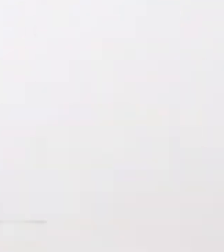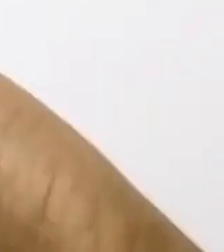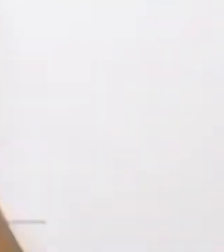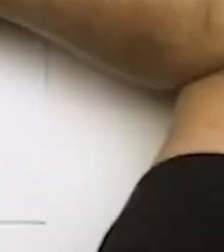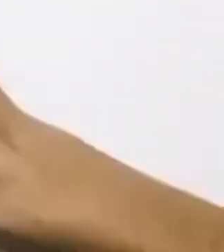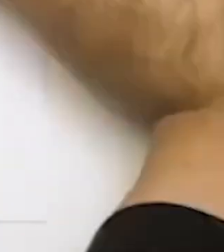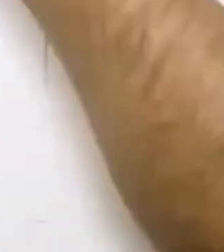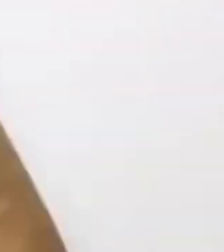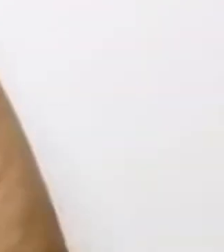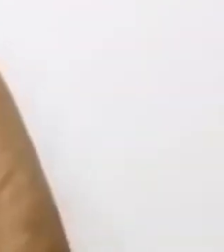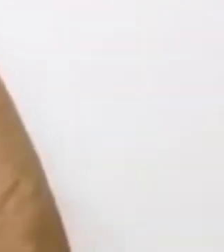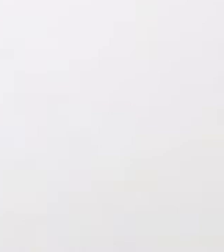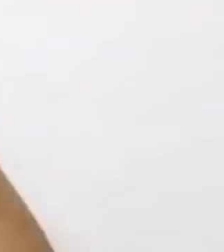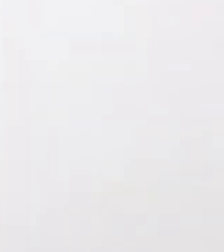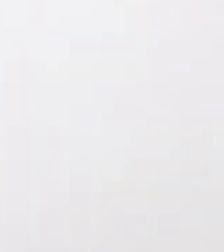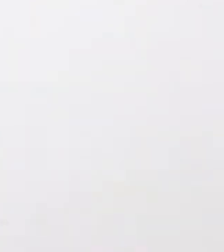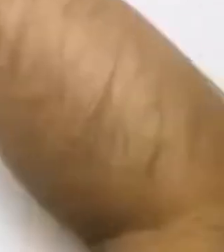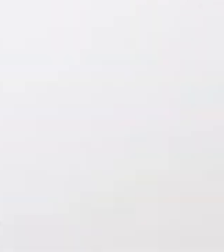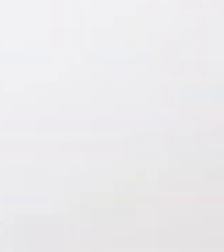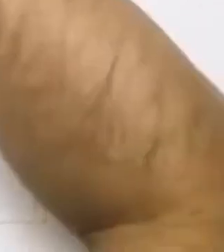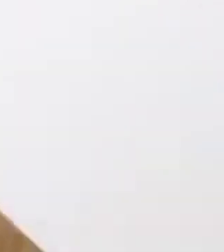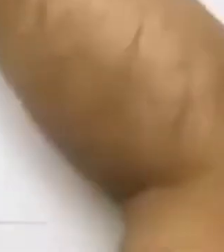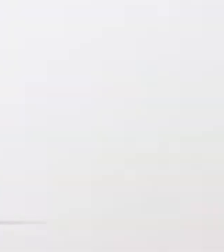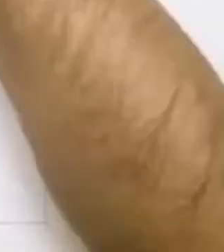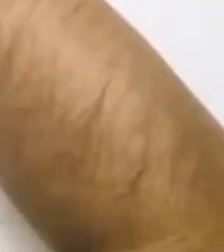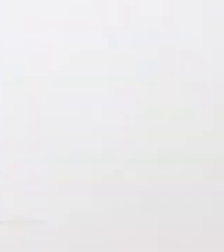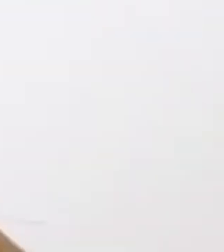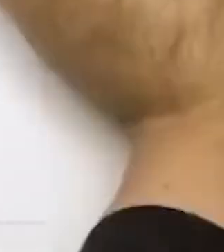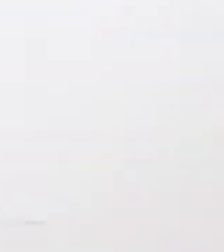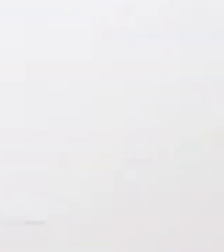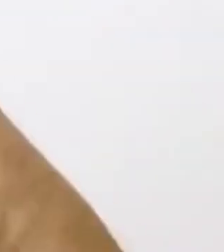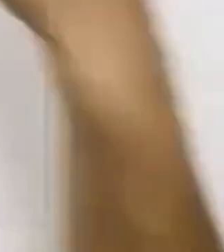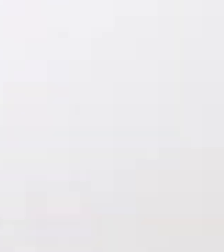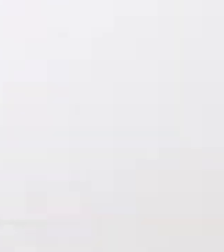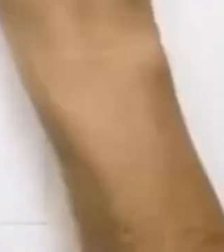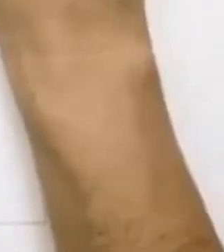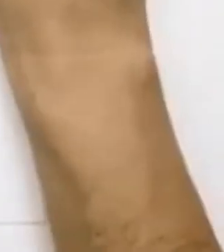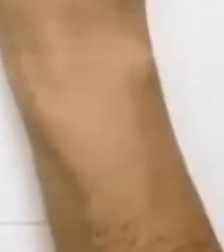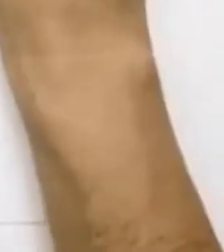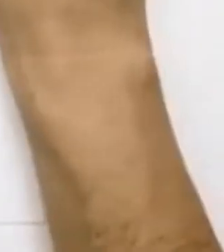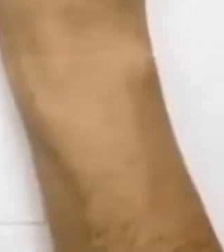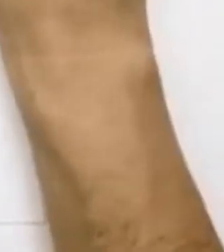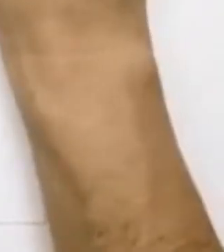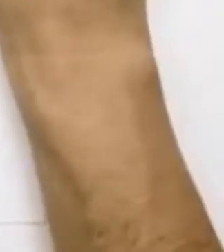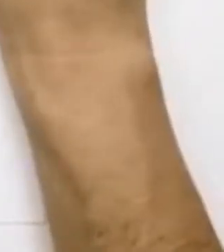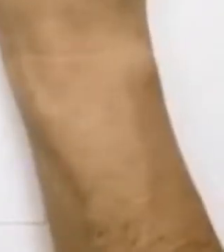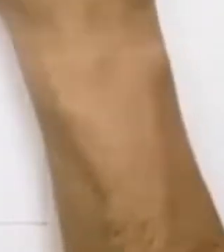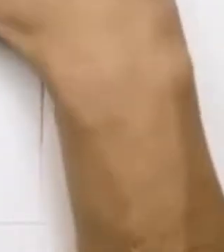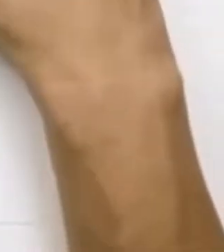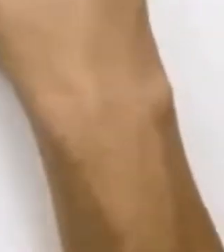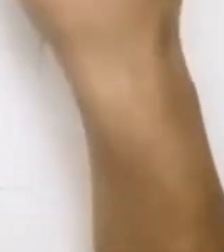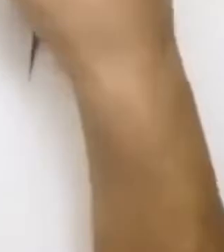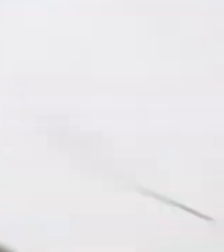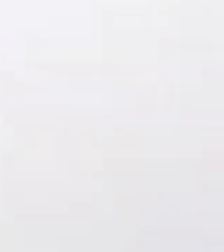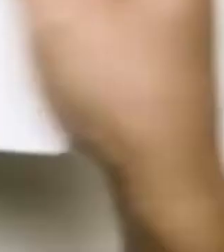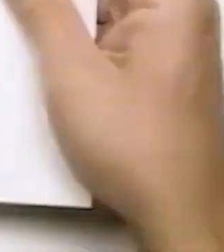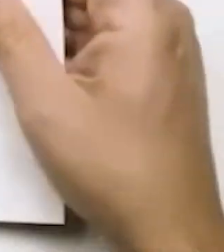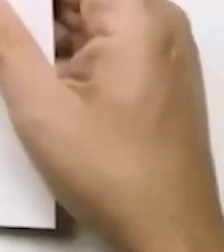No caso de produtos a granel, a identificação tem que estar presente no local de sua exposição.